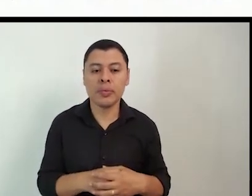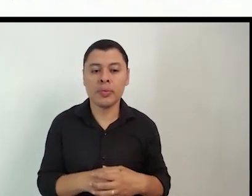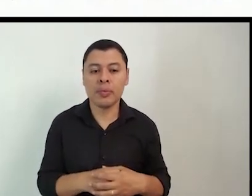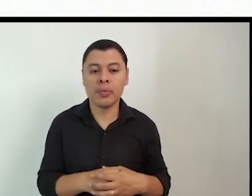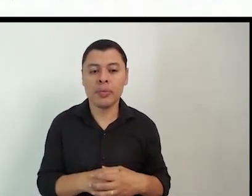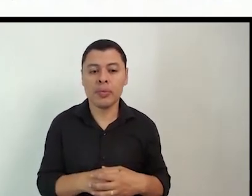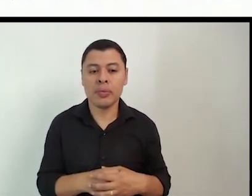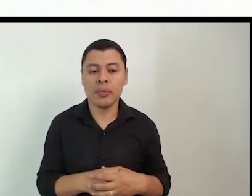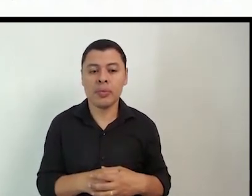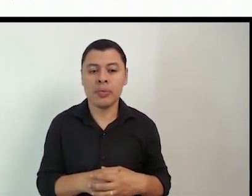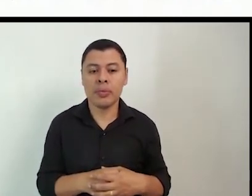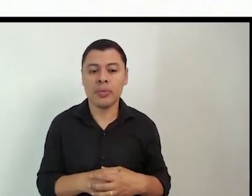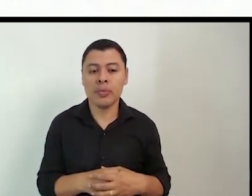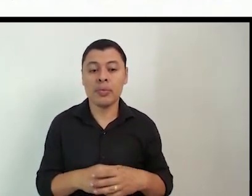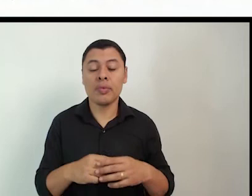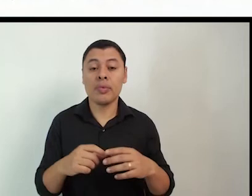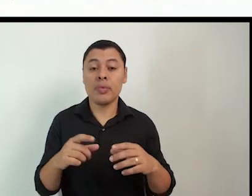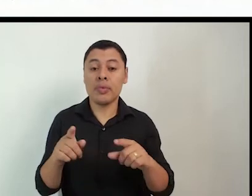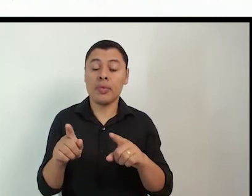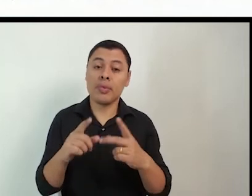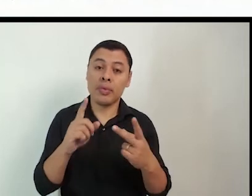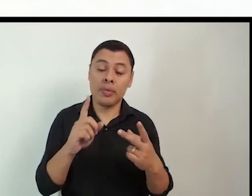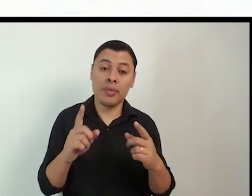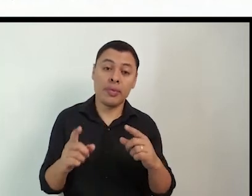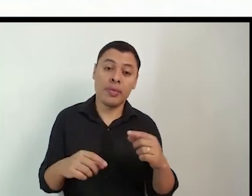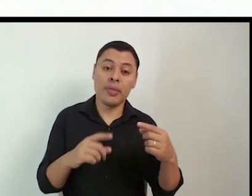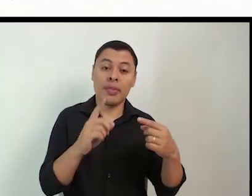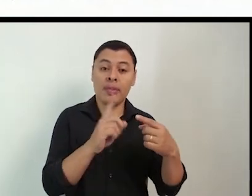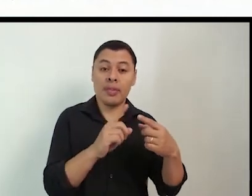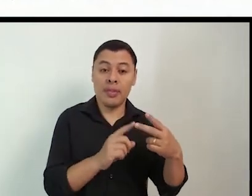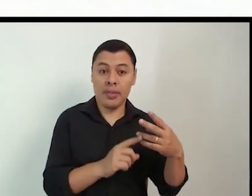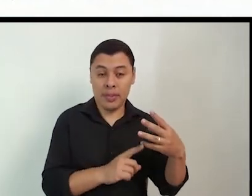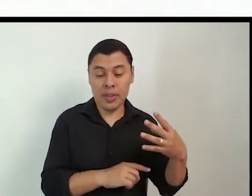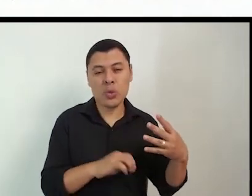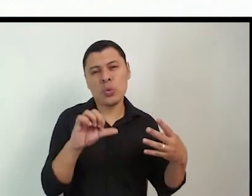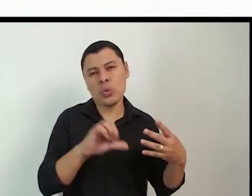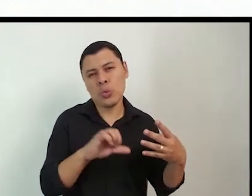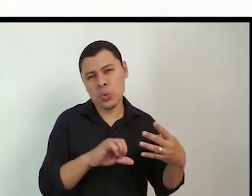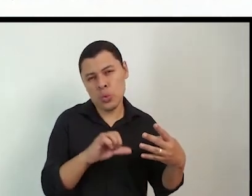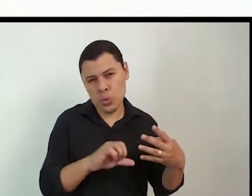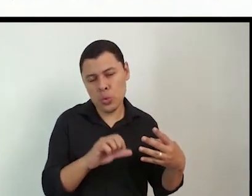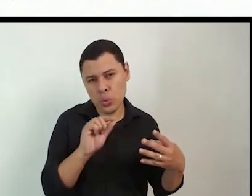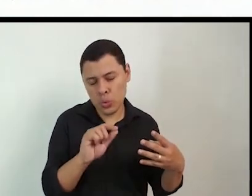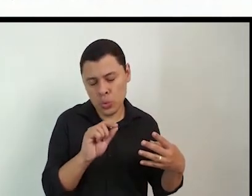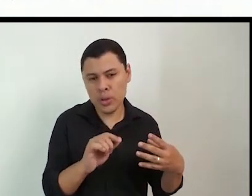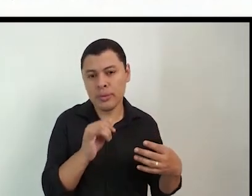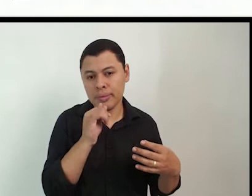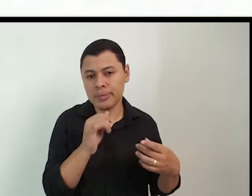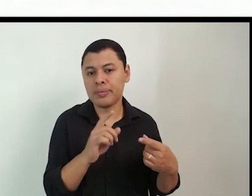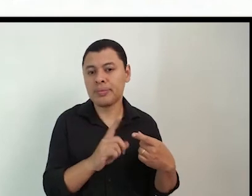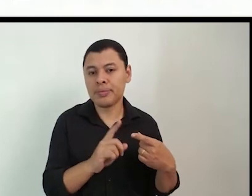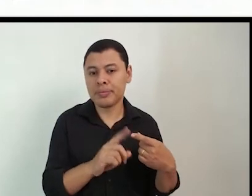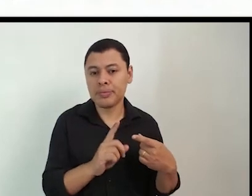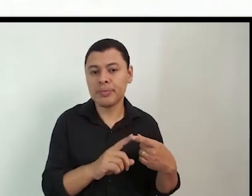gente tem várias, eu coloquei algumas aqui, mas primeiro é essa possibilidade de um